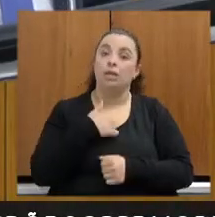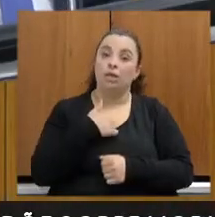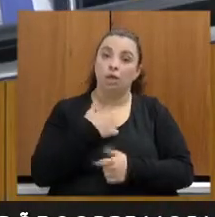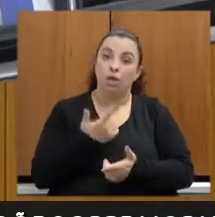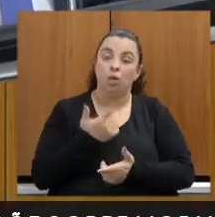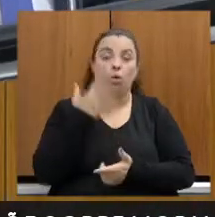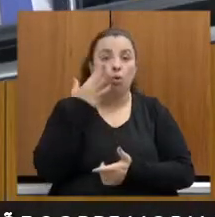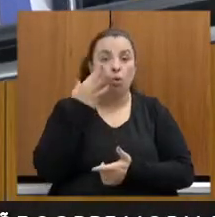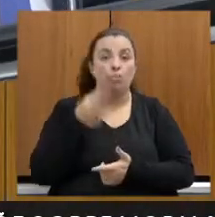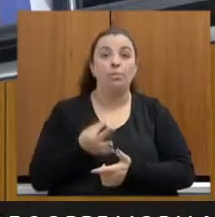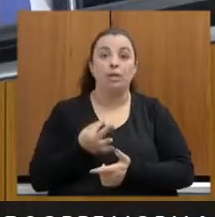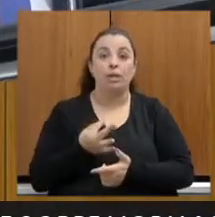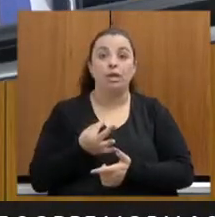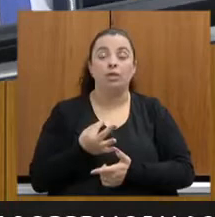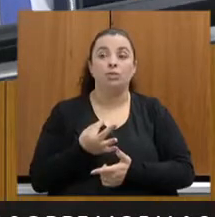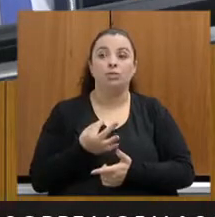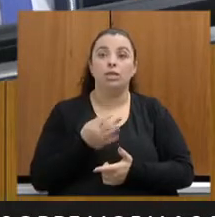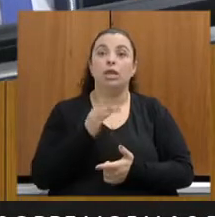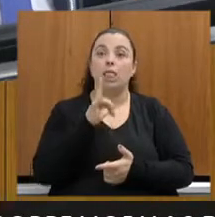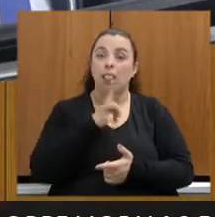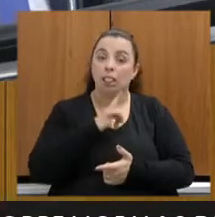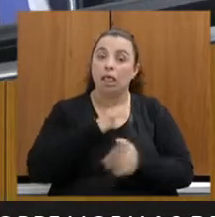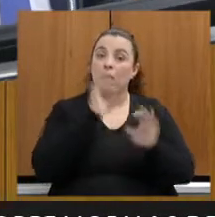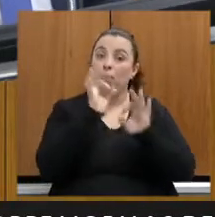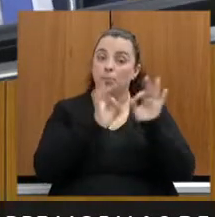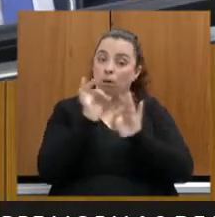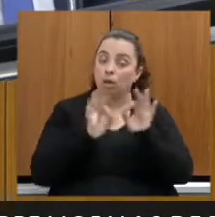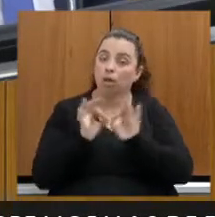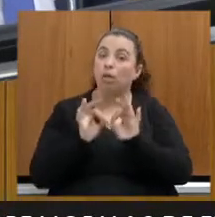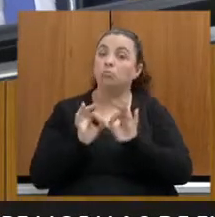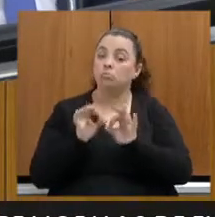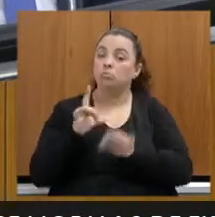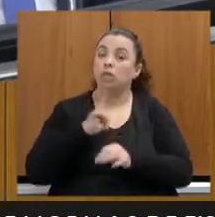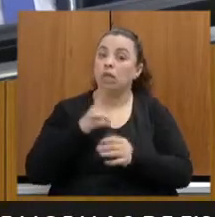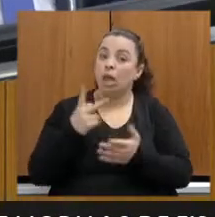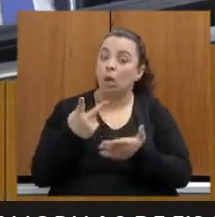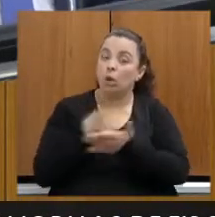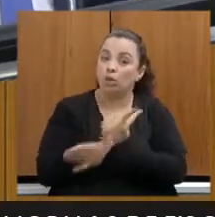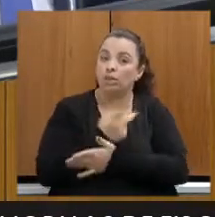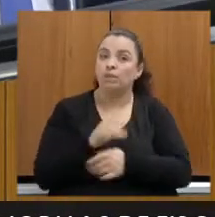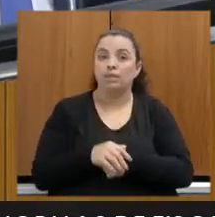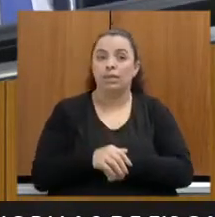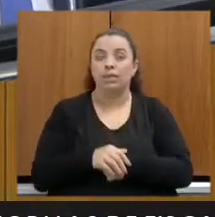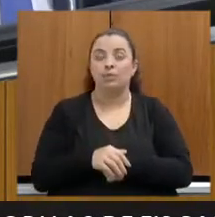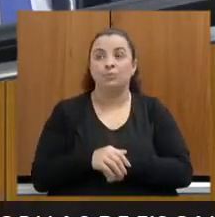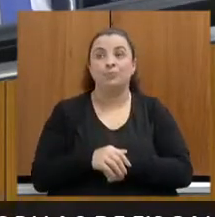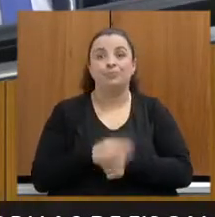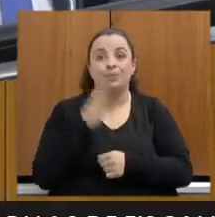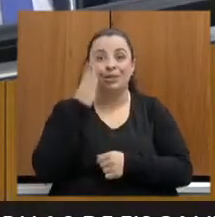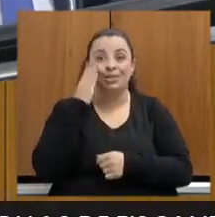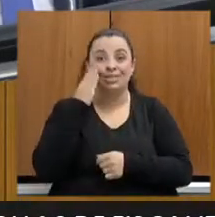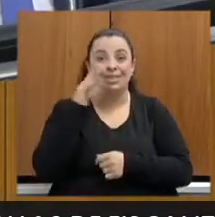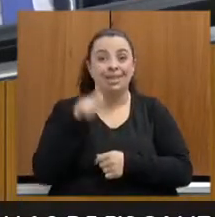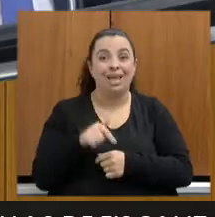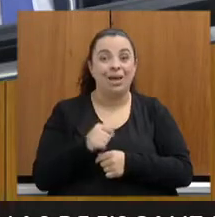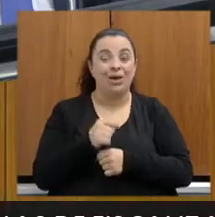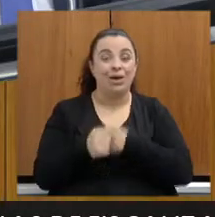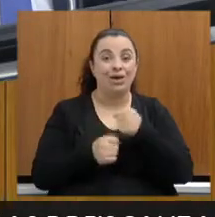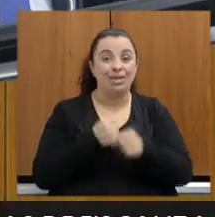eu entendo que programas estão sendo executados vai ser muito complicado esse ano